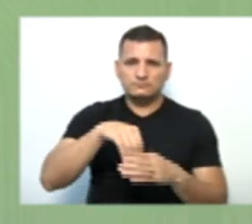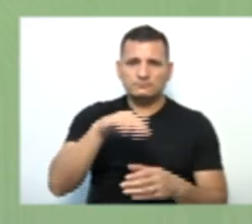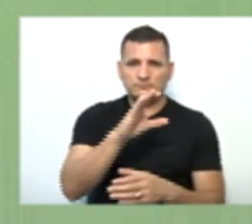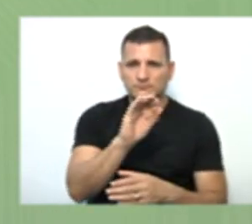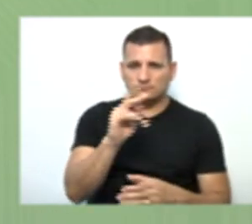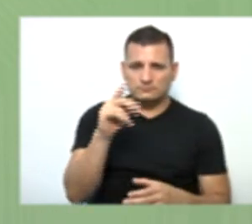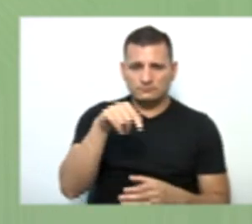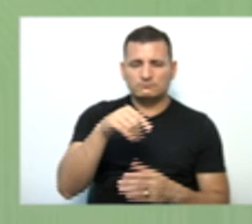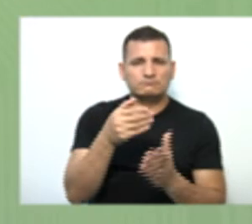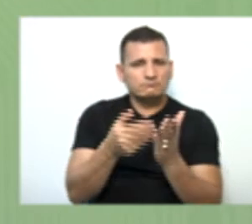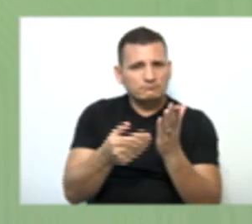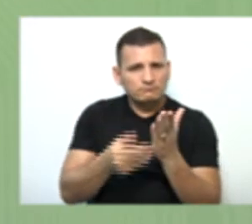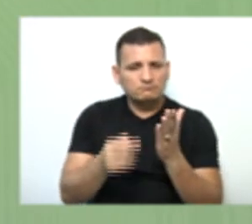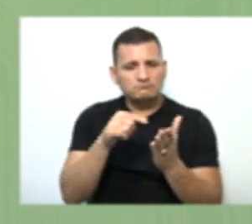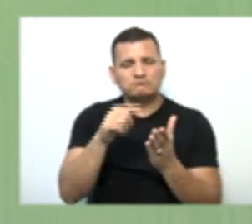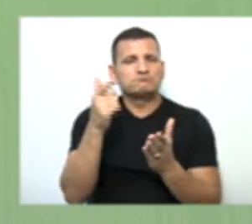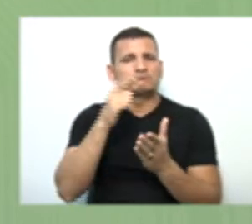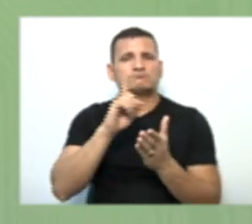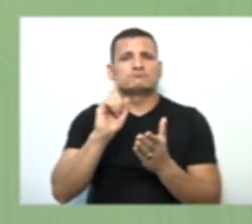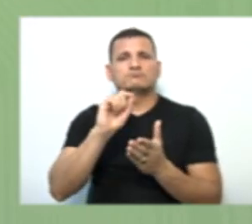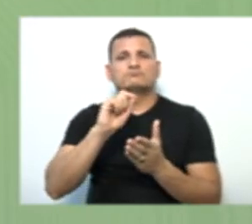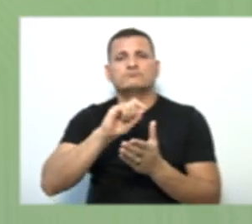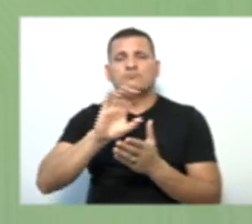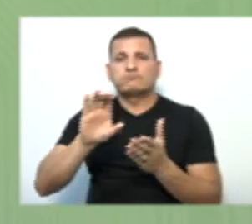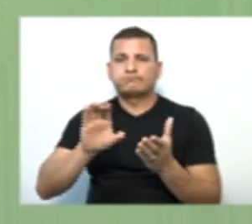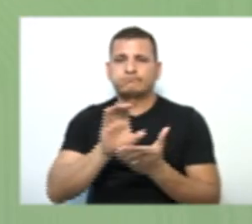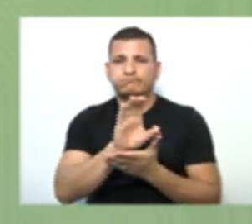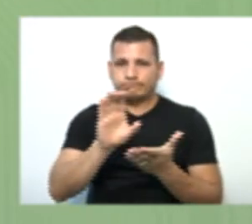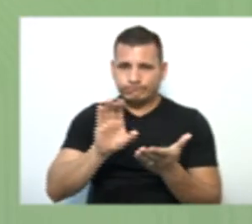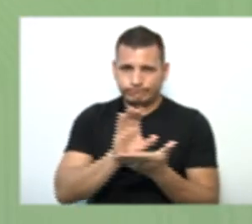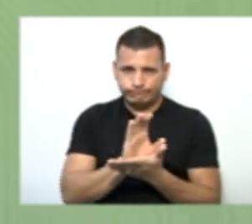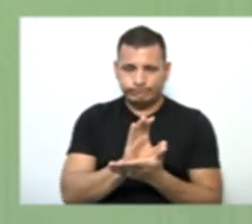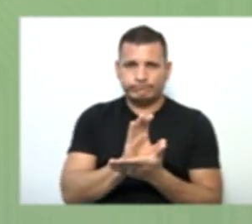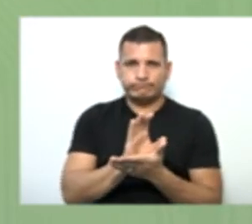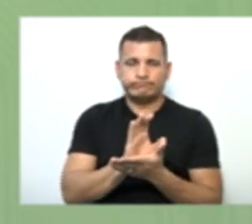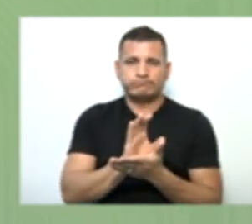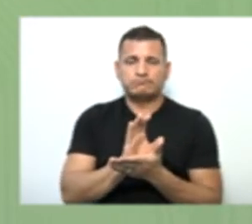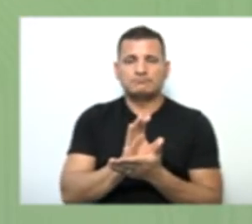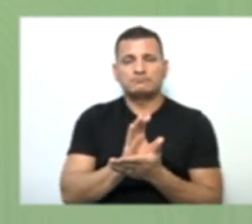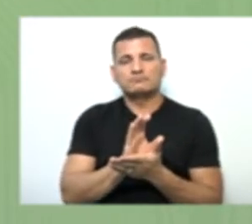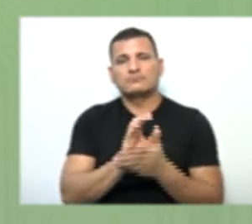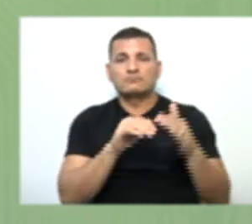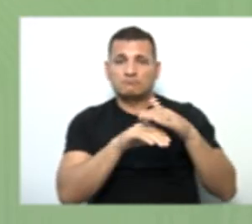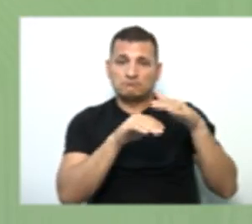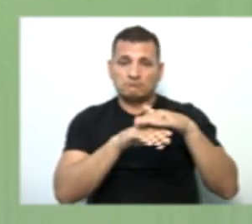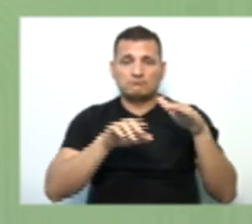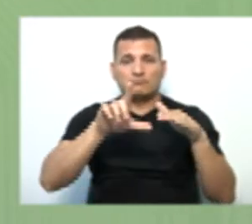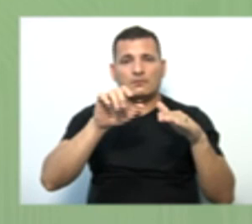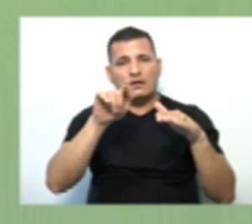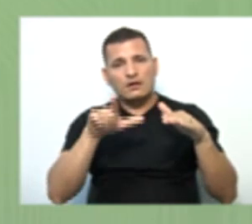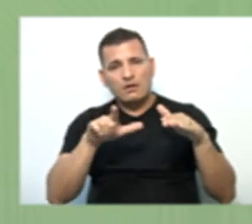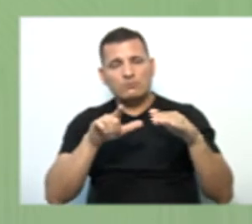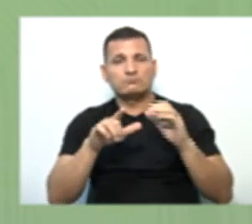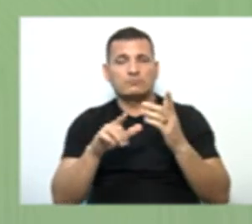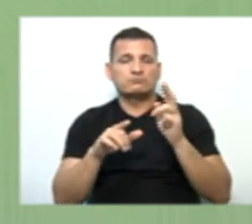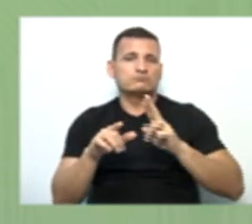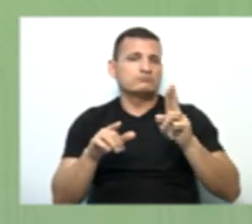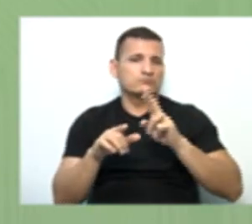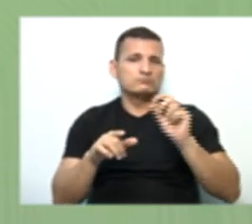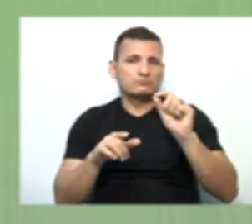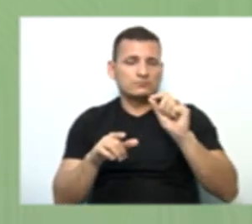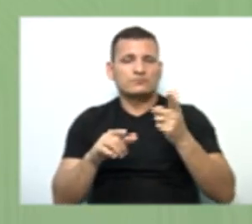não puderem ser cobertas com o saldo existente, conta reserva legal, será utilizado o saldo da